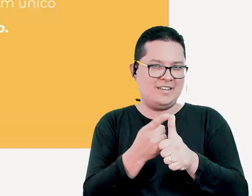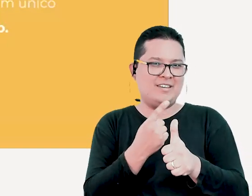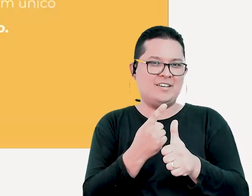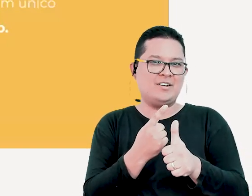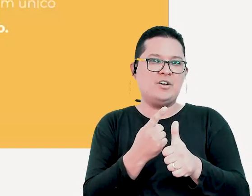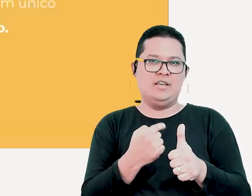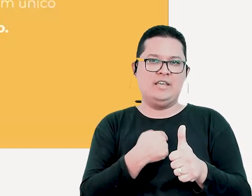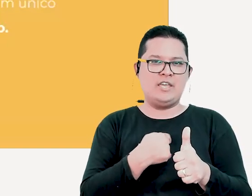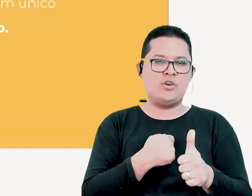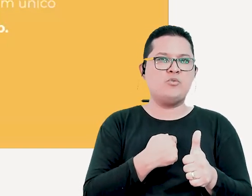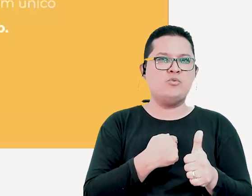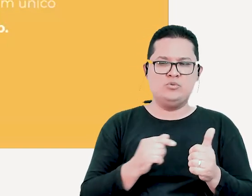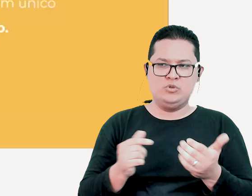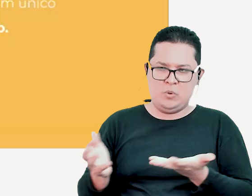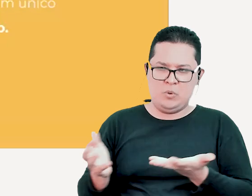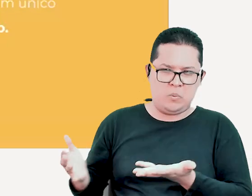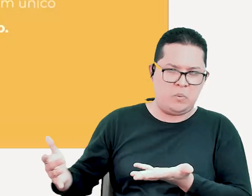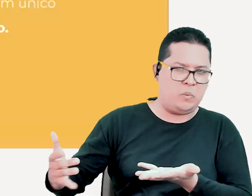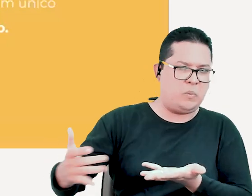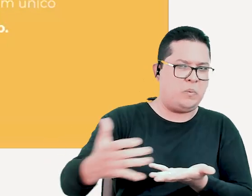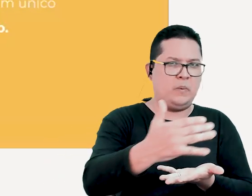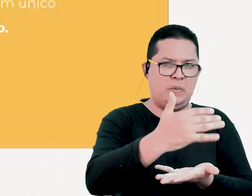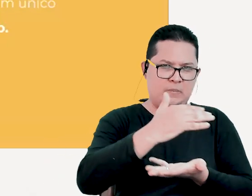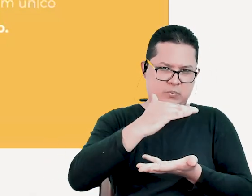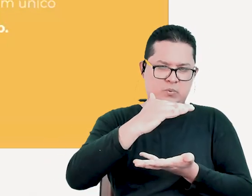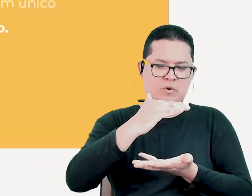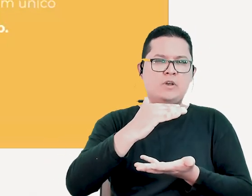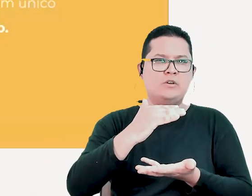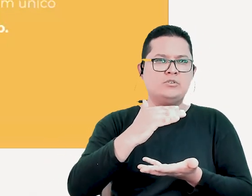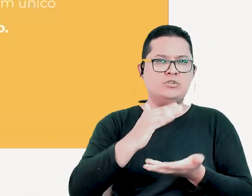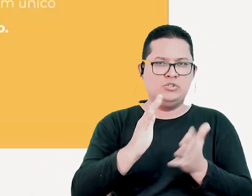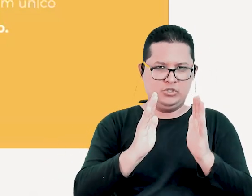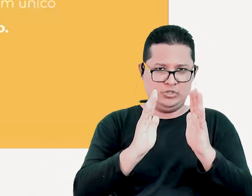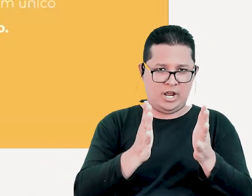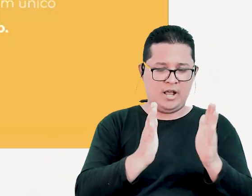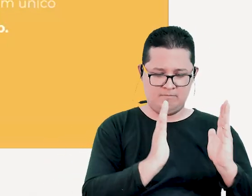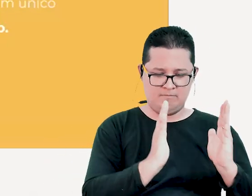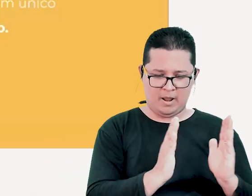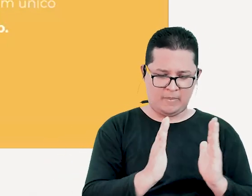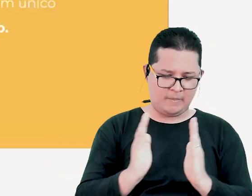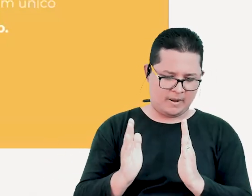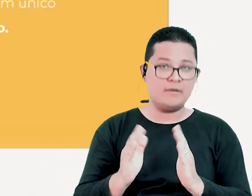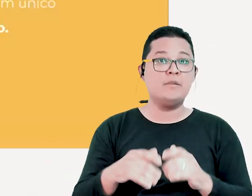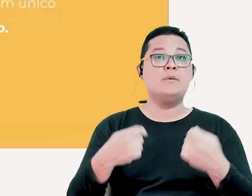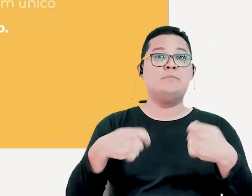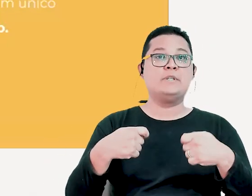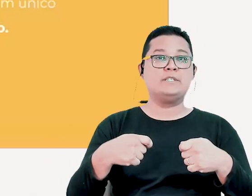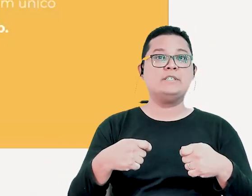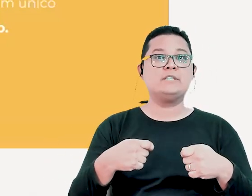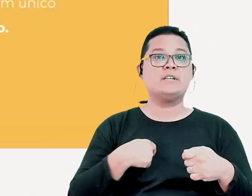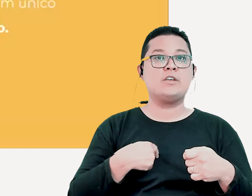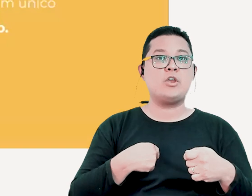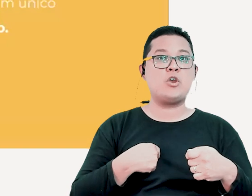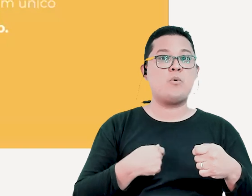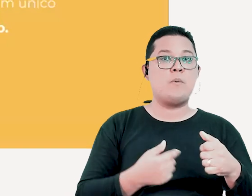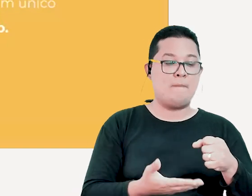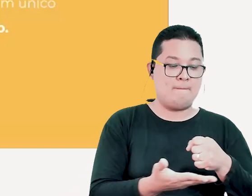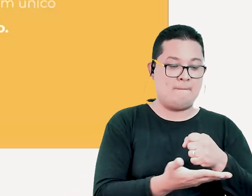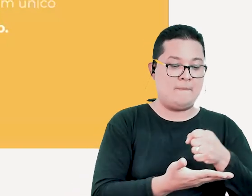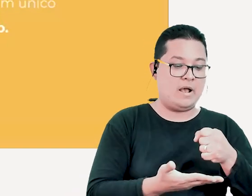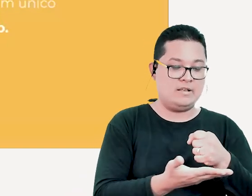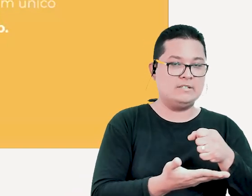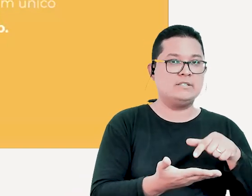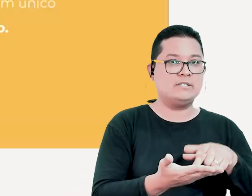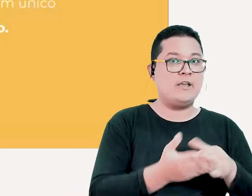tudo isso, é importante ter uma fonte da verdade. Então, todos esses documentos que você colheu, encontrou por aí, eles têm que